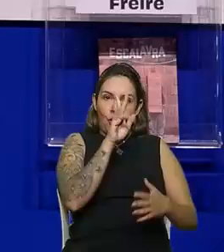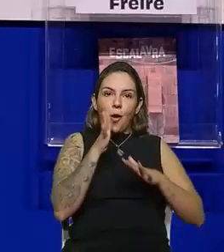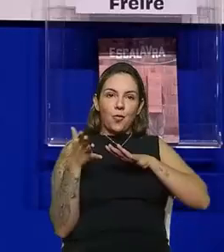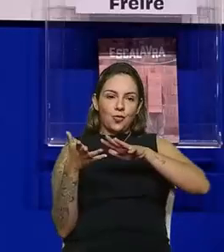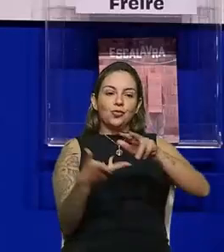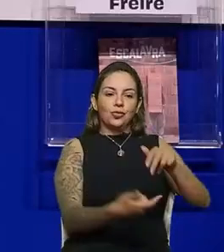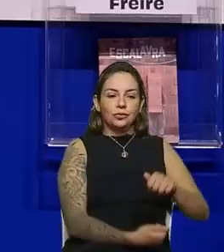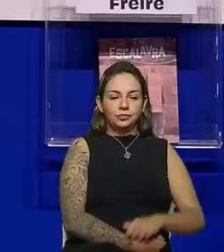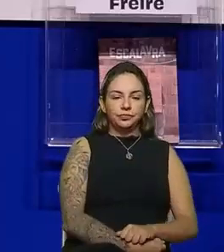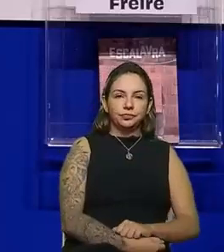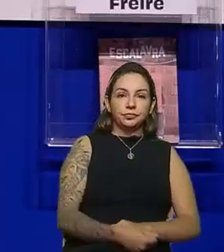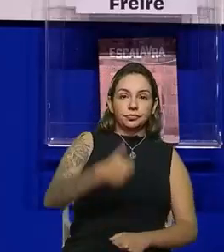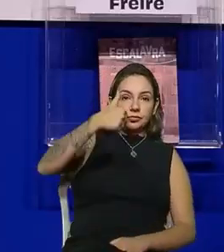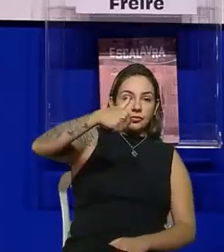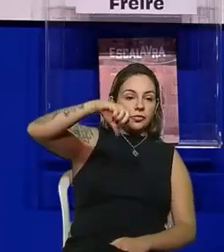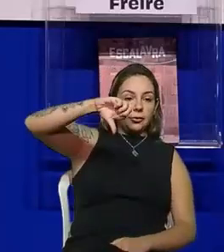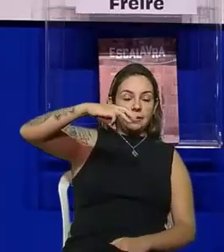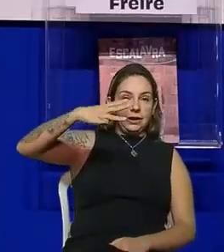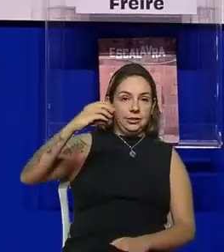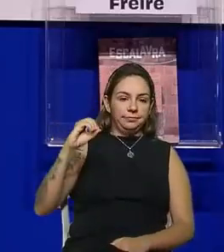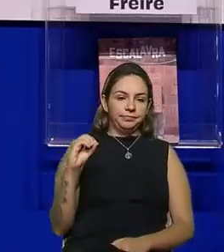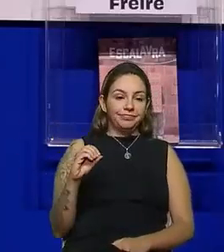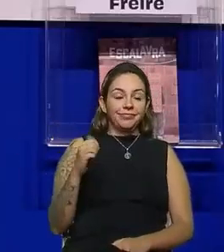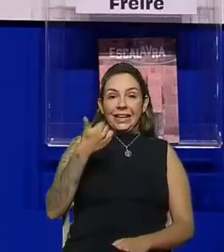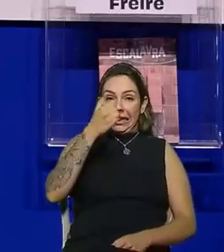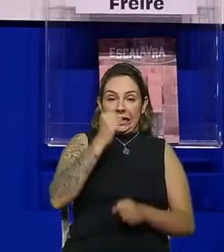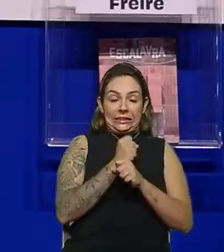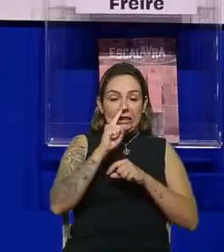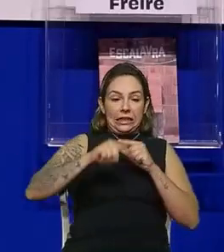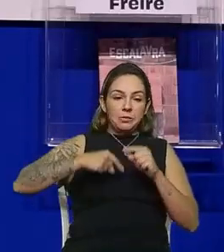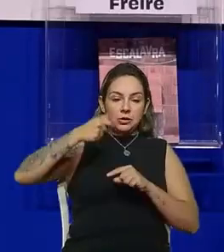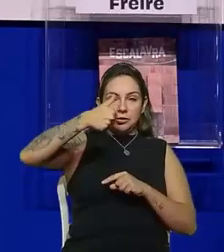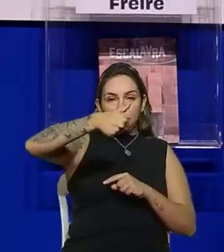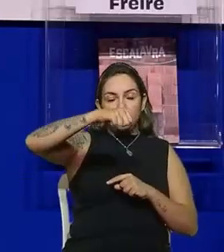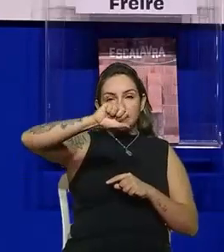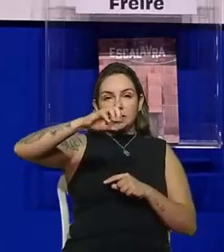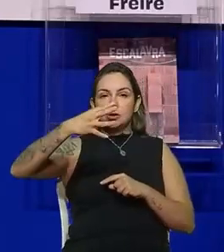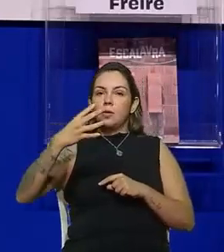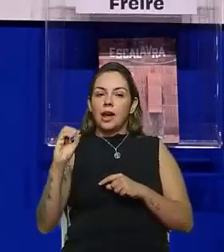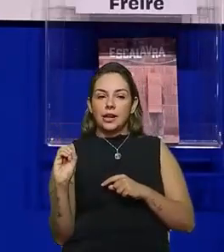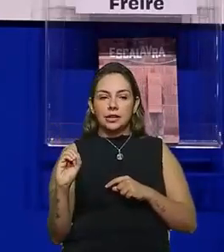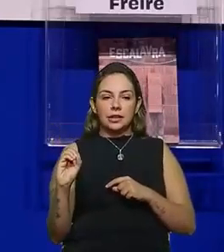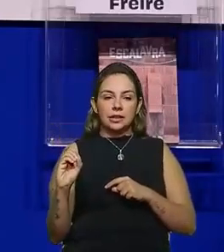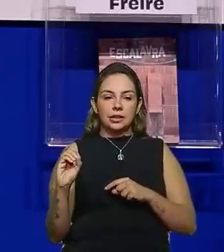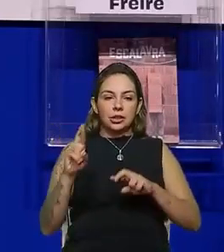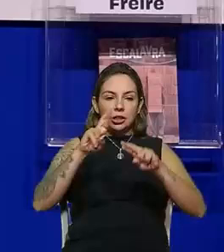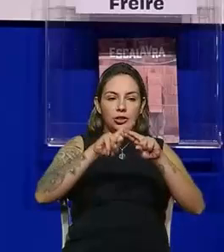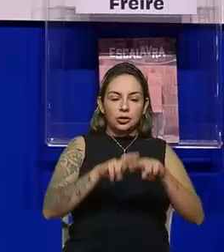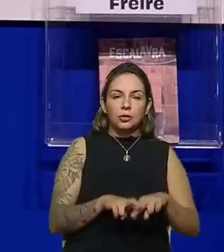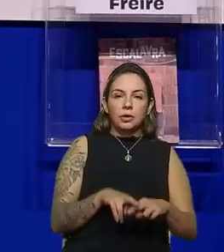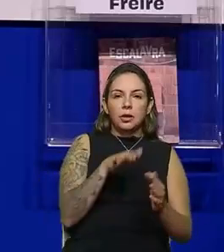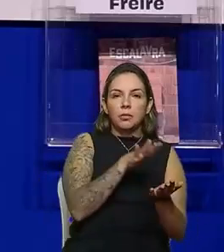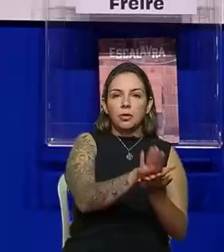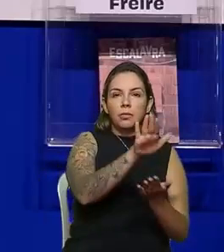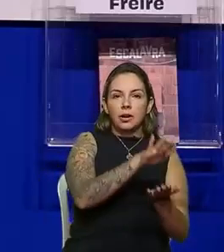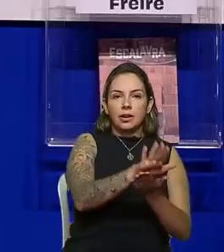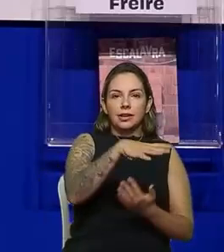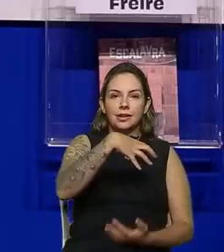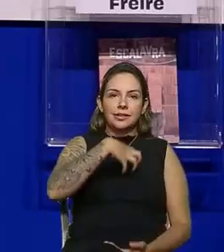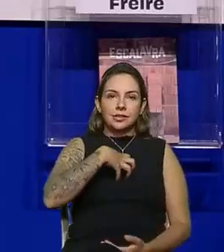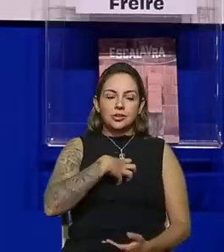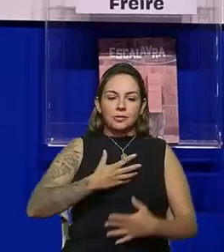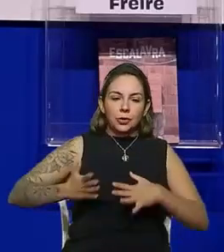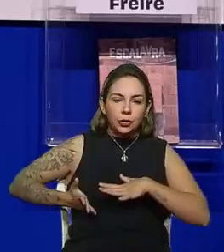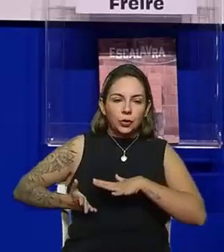coração. Isso em 1930. 10 anos depois, 1940, Drummond publica Sentimento